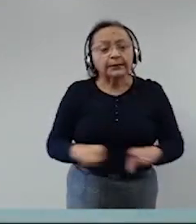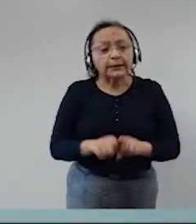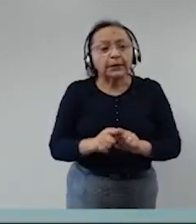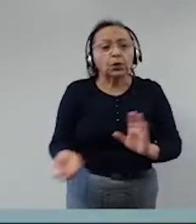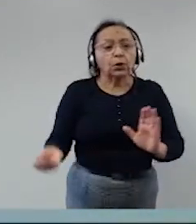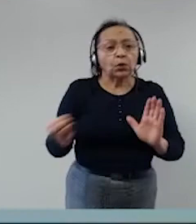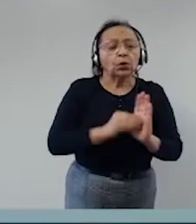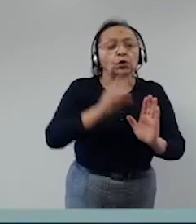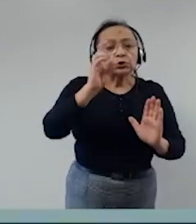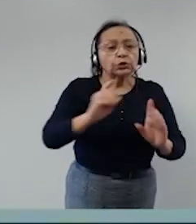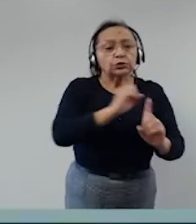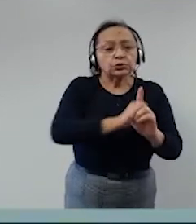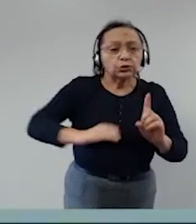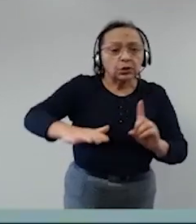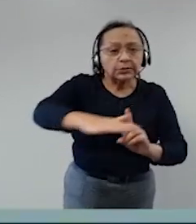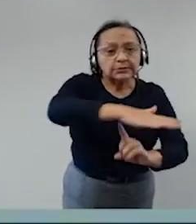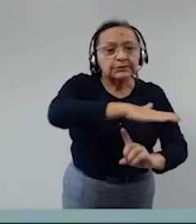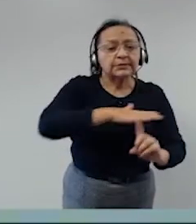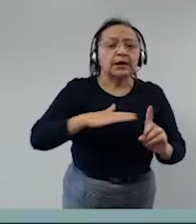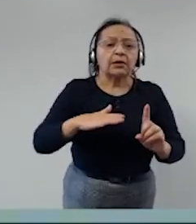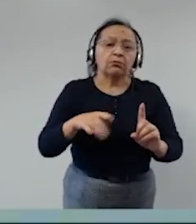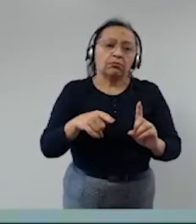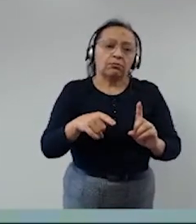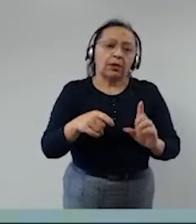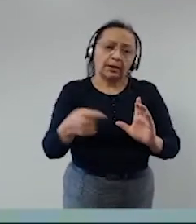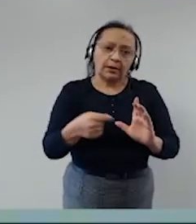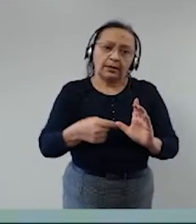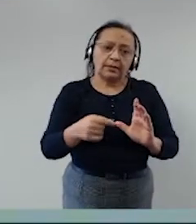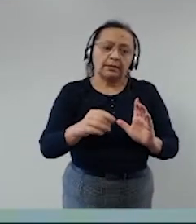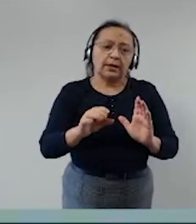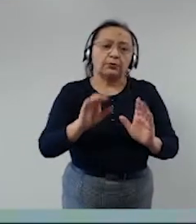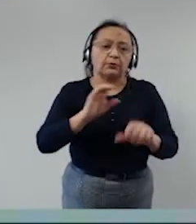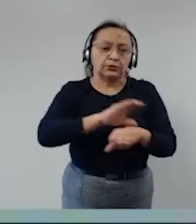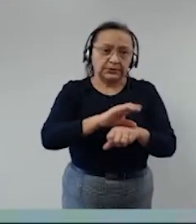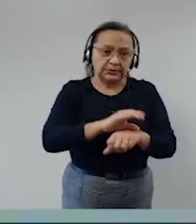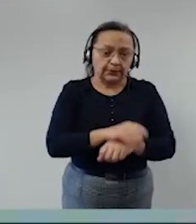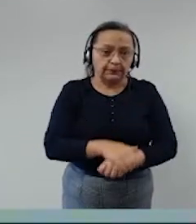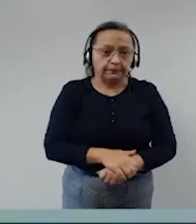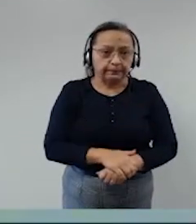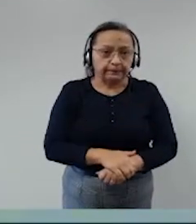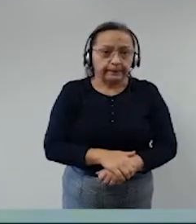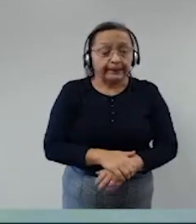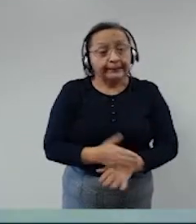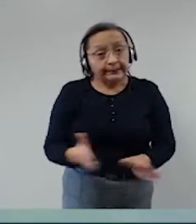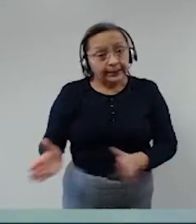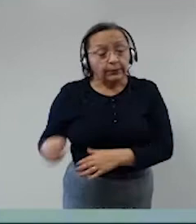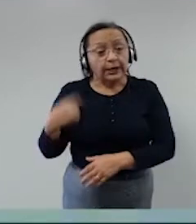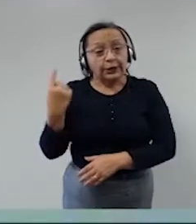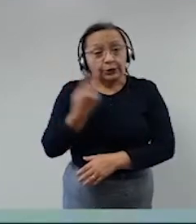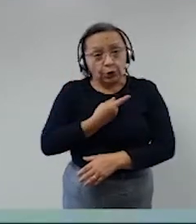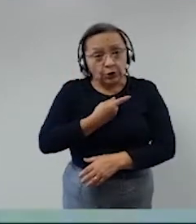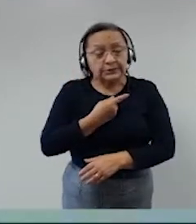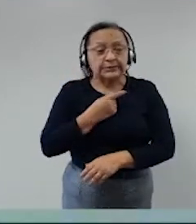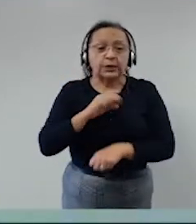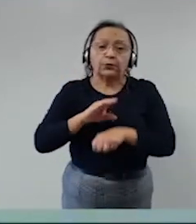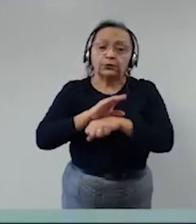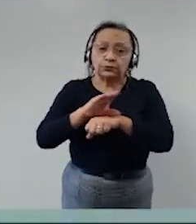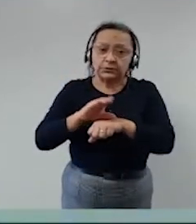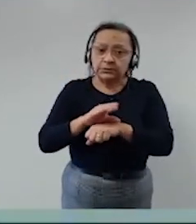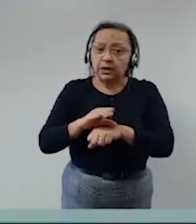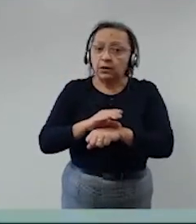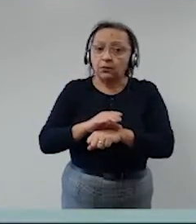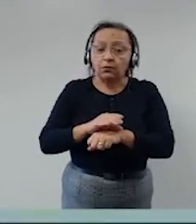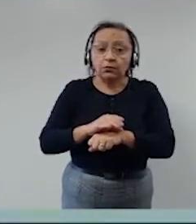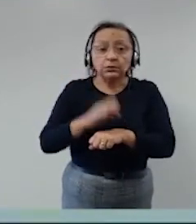bojo da própria Carta Constitucional. Pois bem, a nossa Carta Constitucional é modelo no